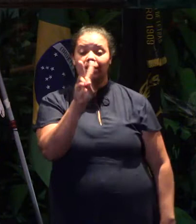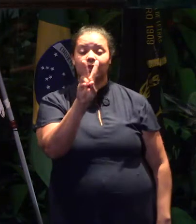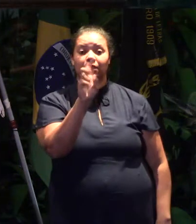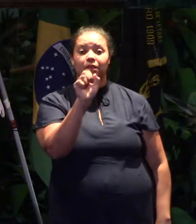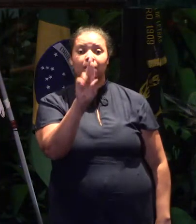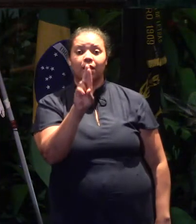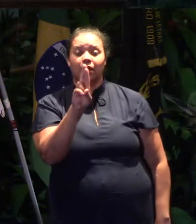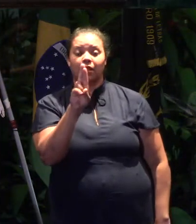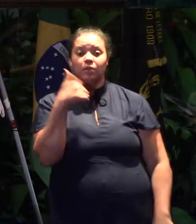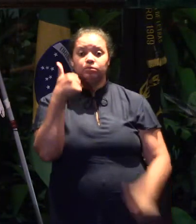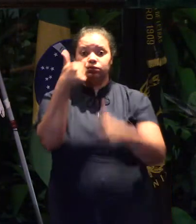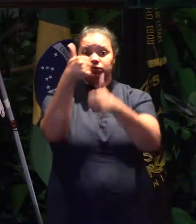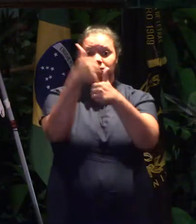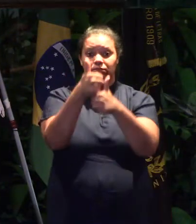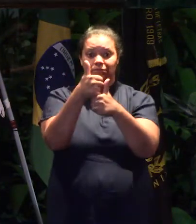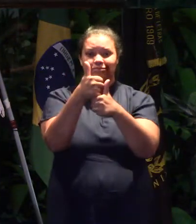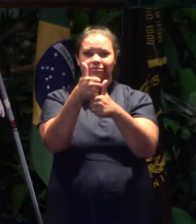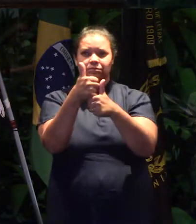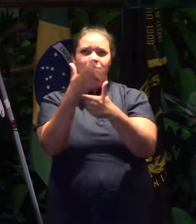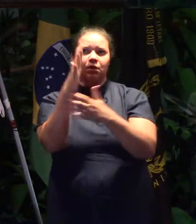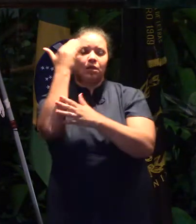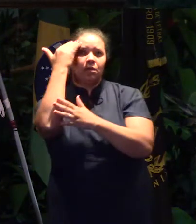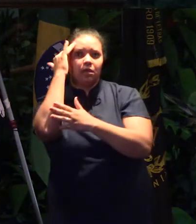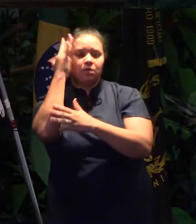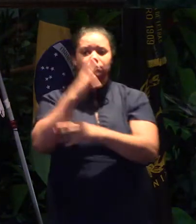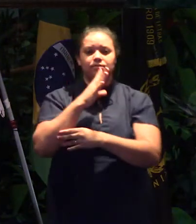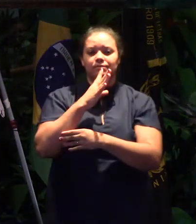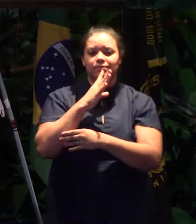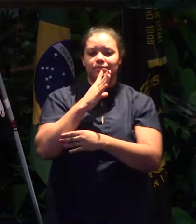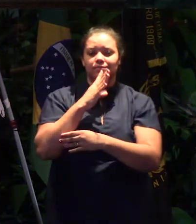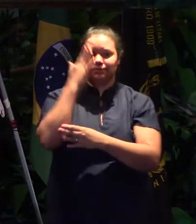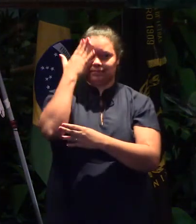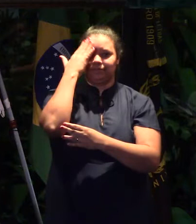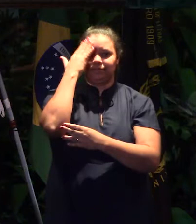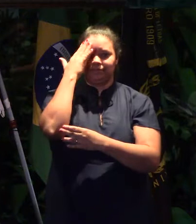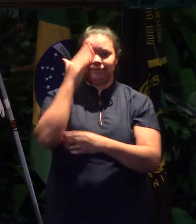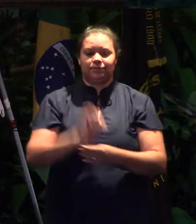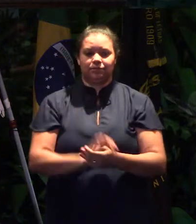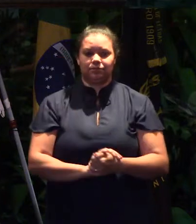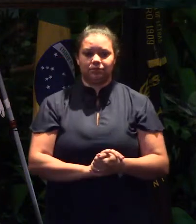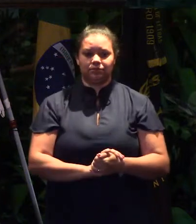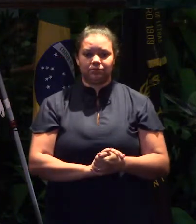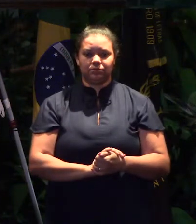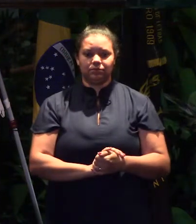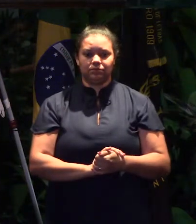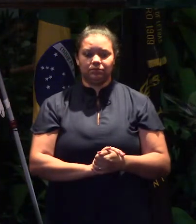utilizado em substituição ao verbo entender, ver, saber, conhecer, né, entre